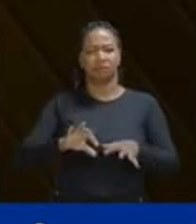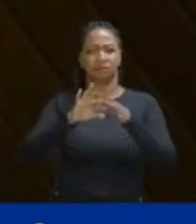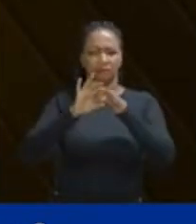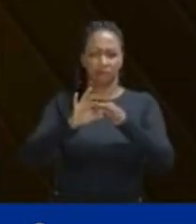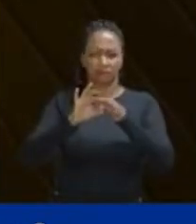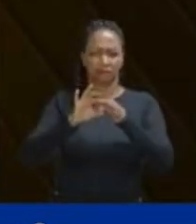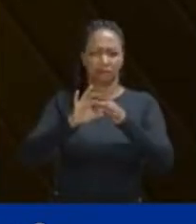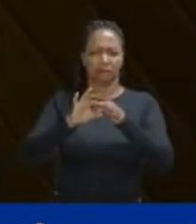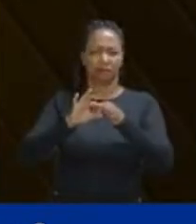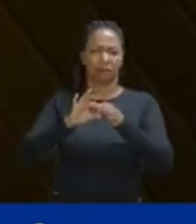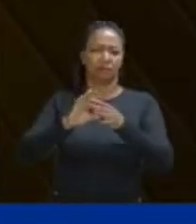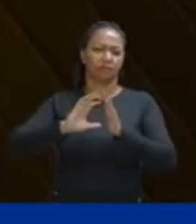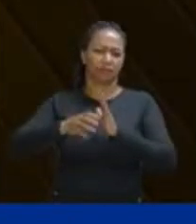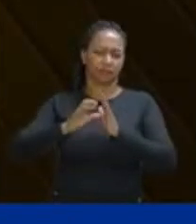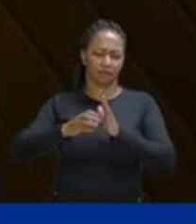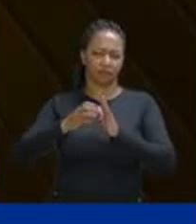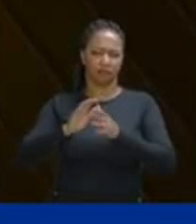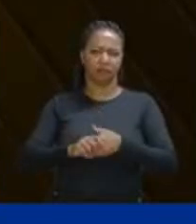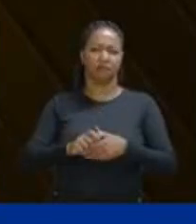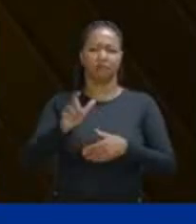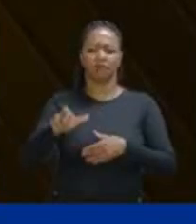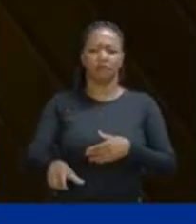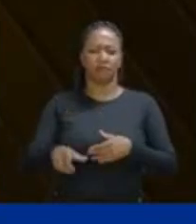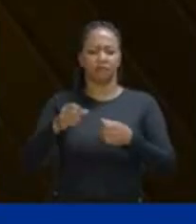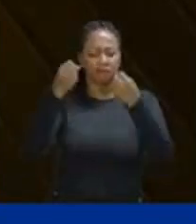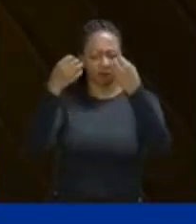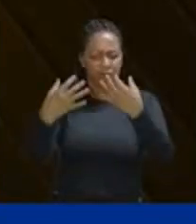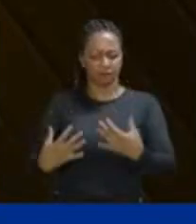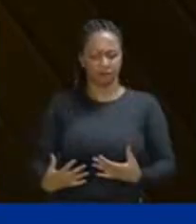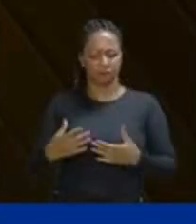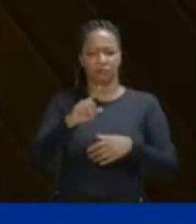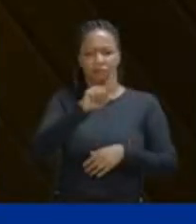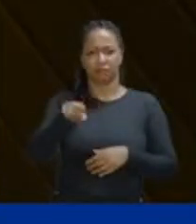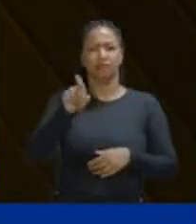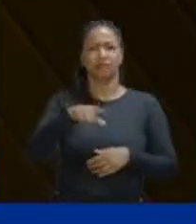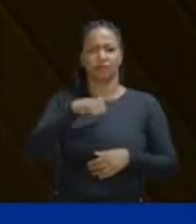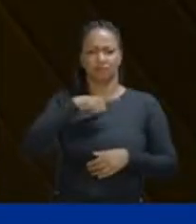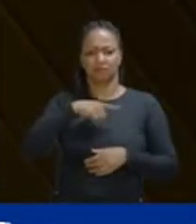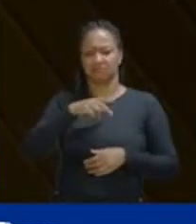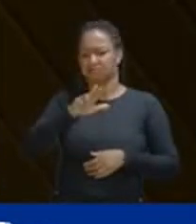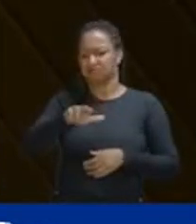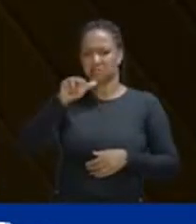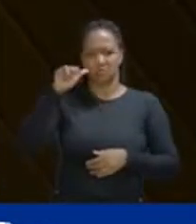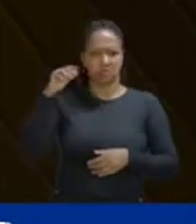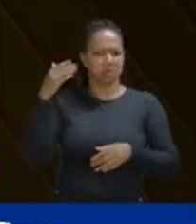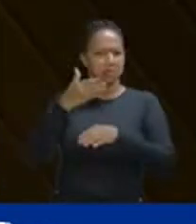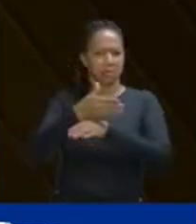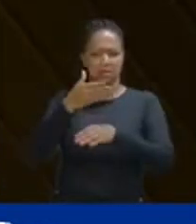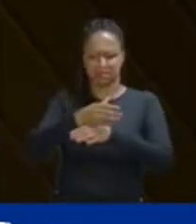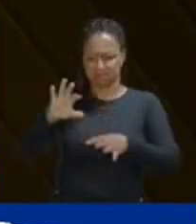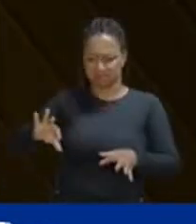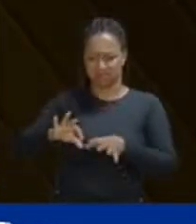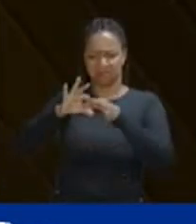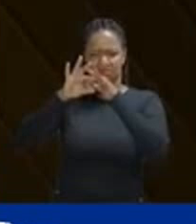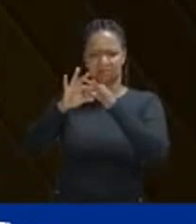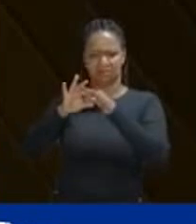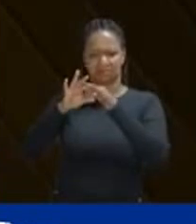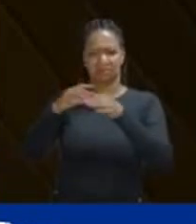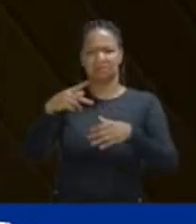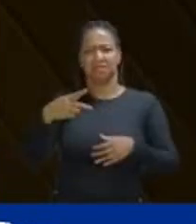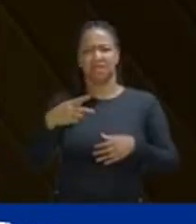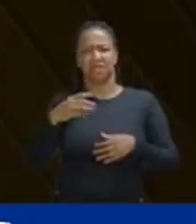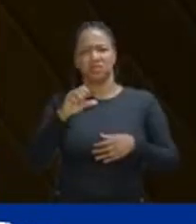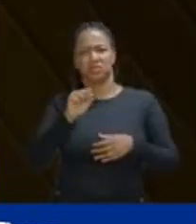recorrente. O recorrente afirmou que há nulidade na citação, que nunca se filiou ao Partido Social